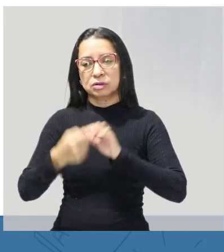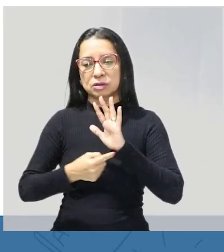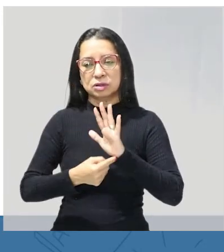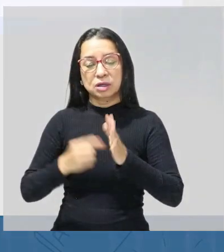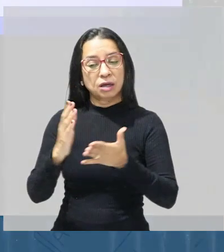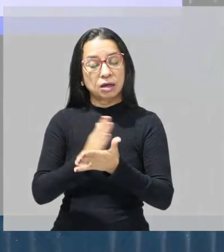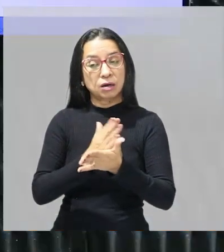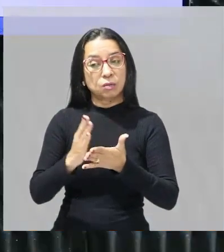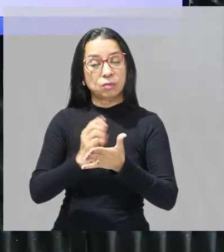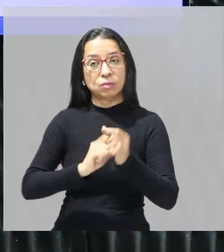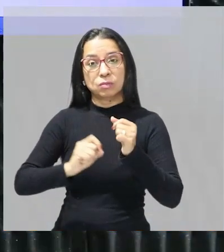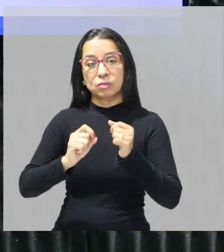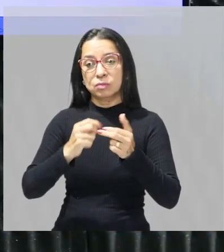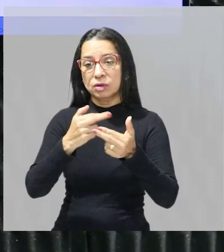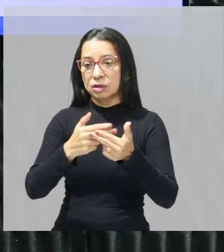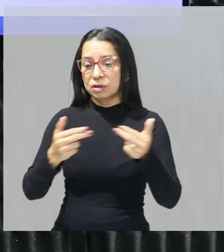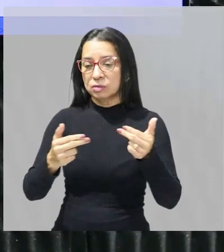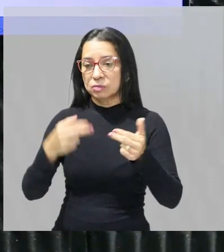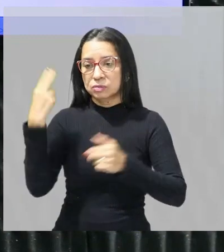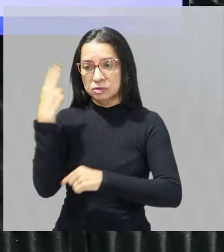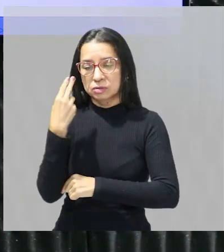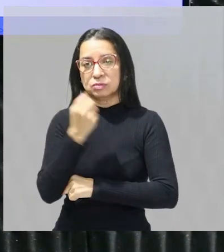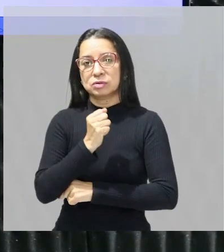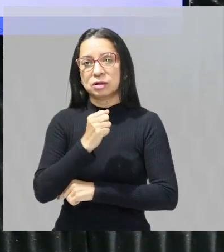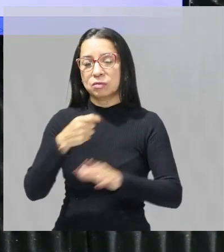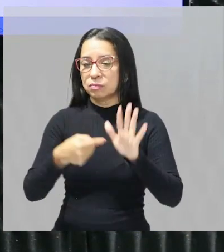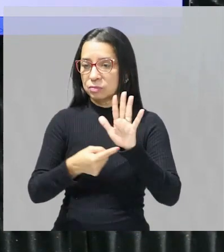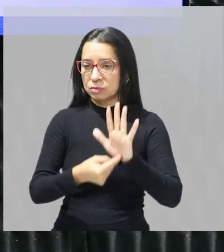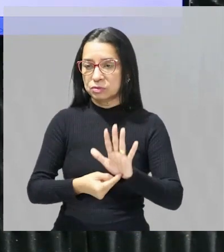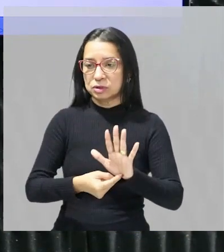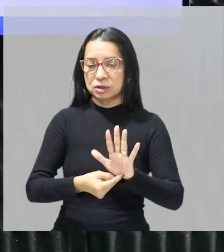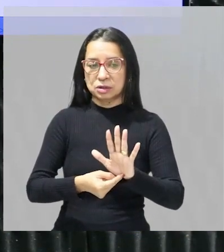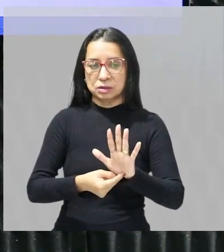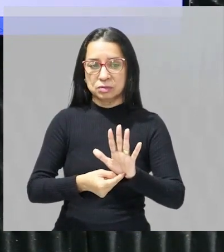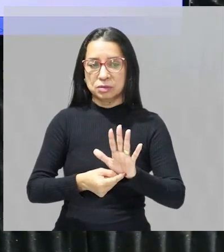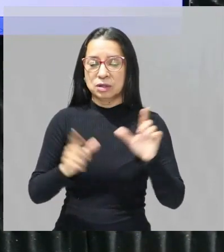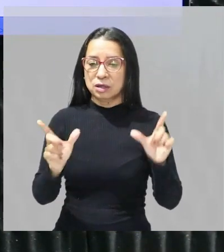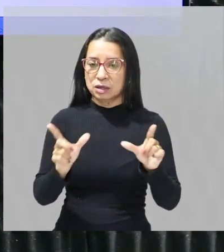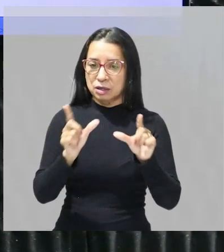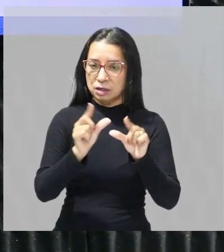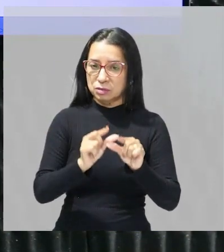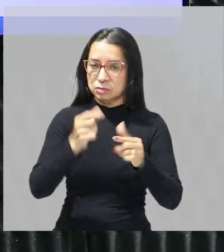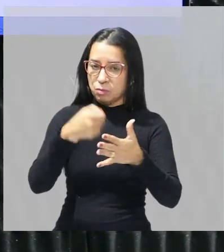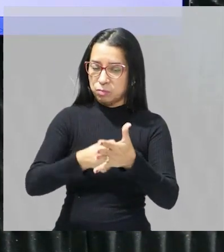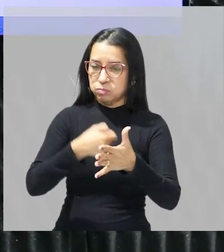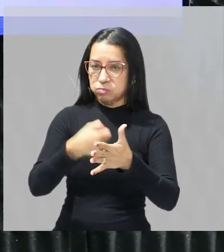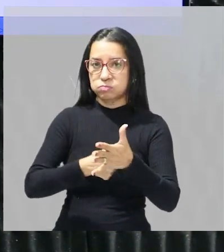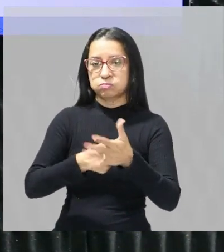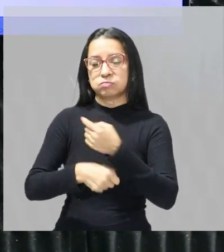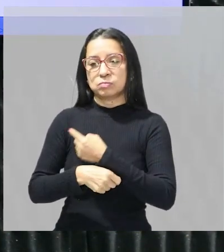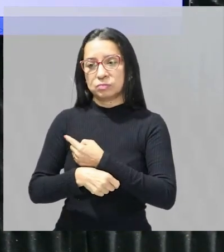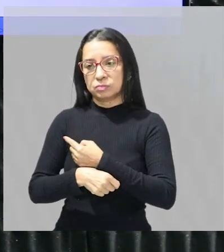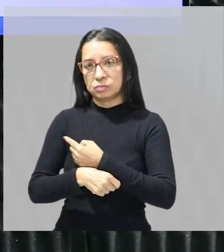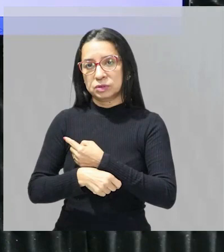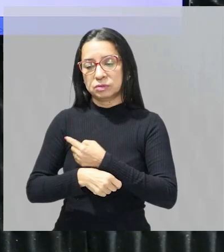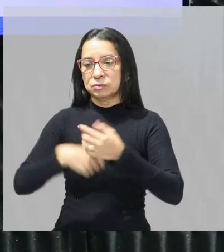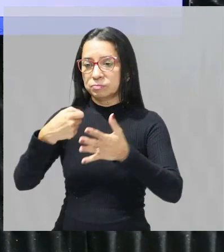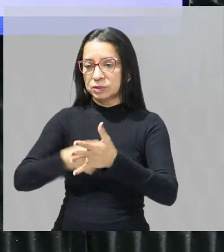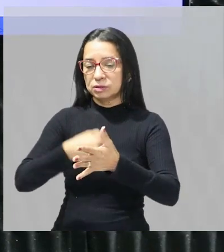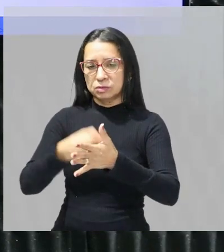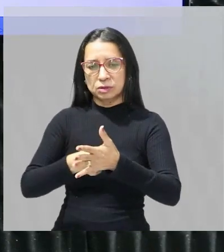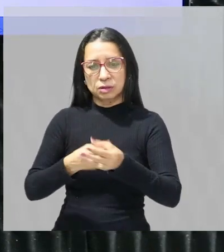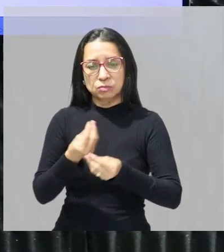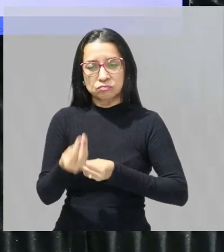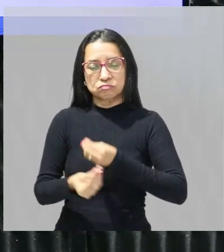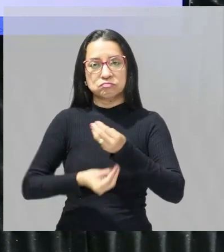algum recurso natural ali foi mencionado, né? E ele está dizendo, para que haja redução sobre a pressão desse, ou seja, esse recurso natural, ele vem sendo pressionado